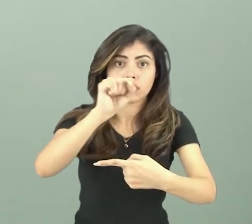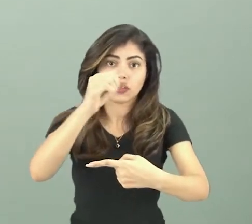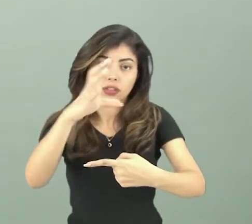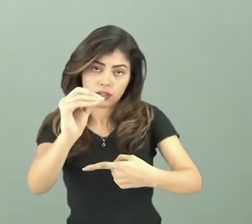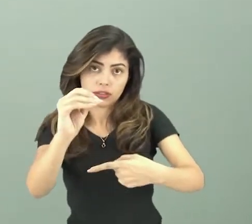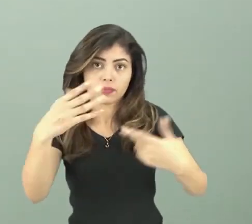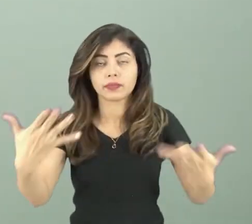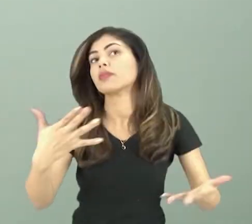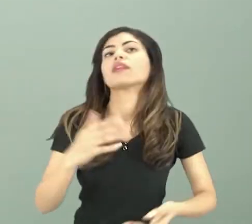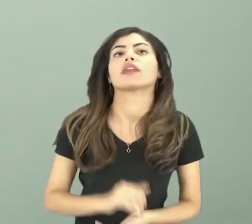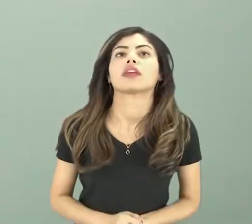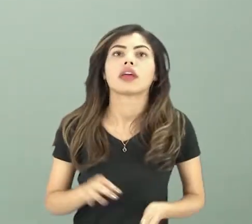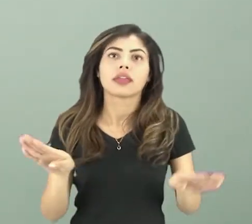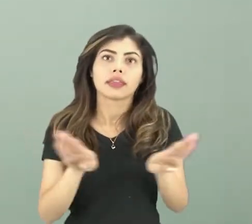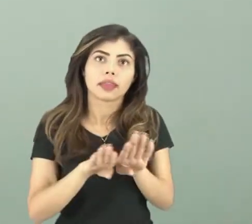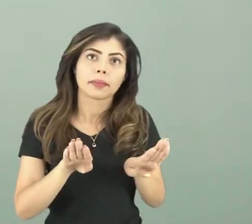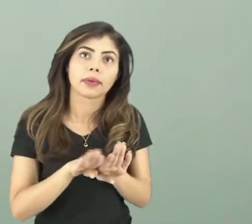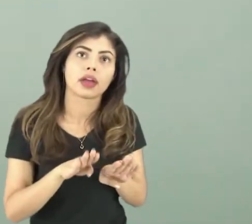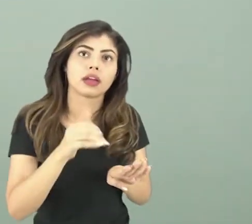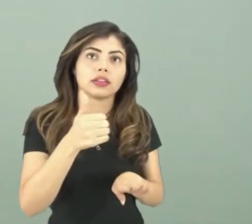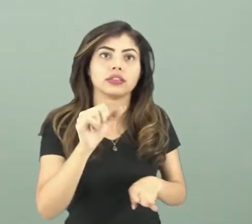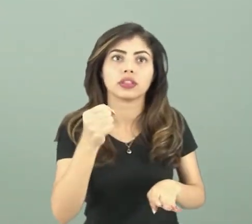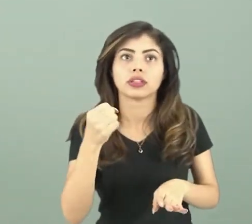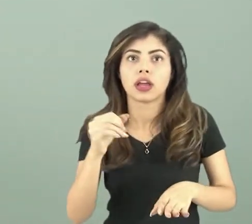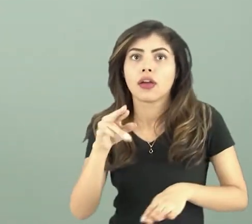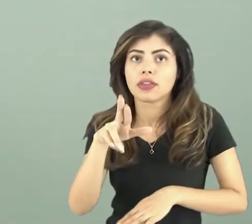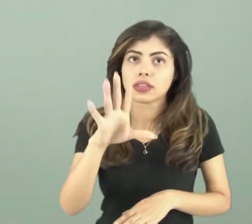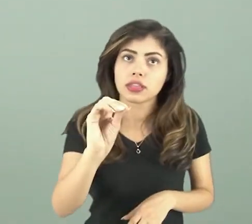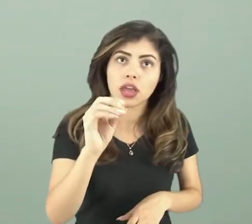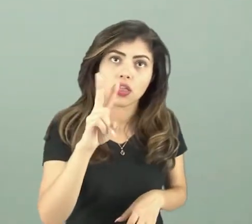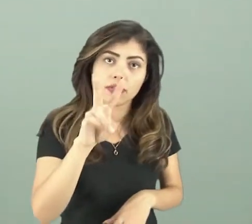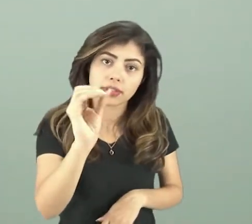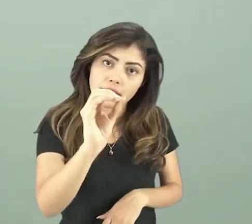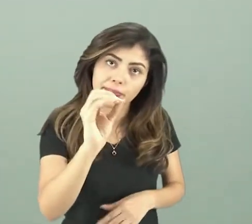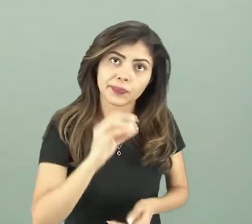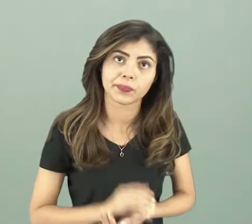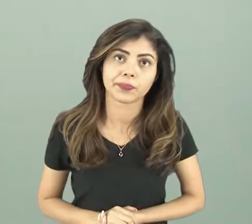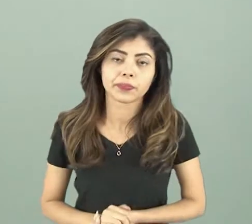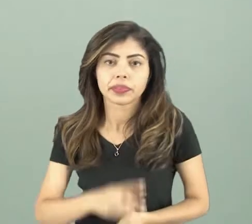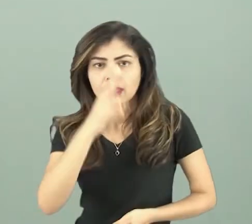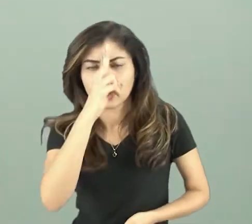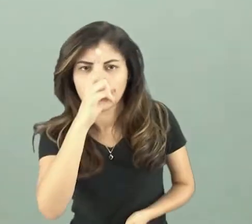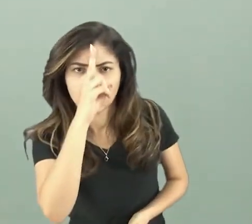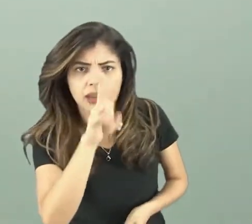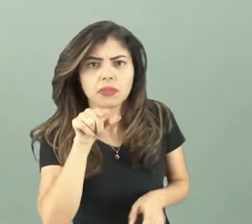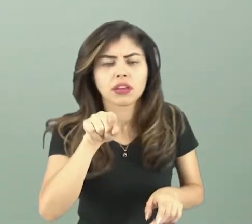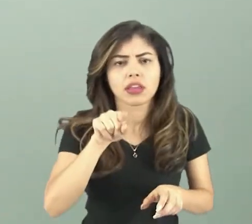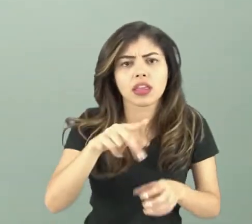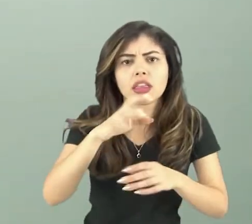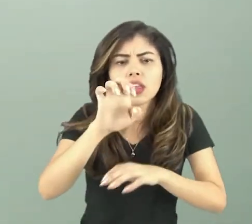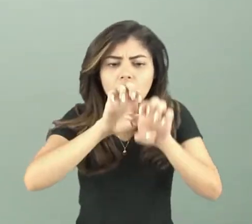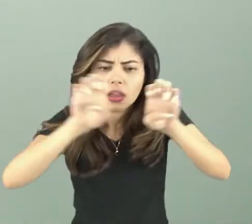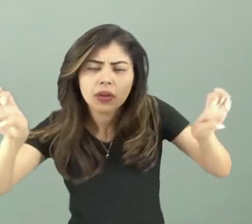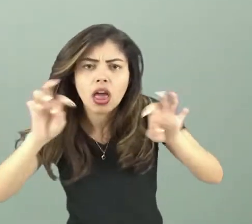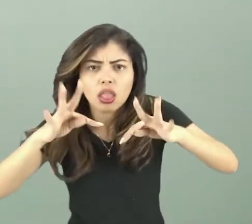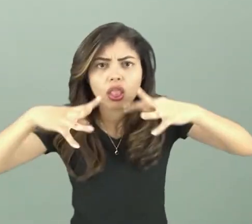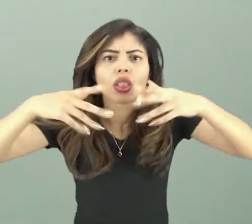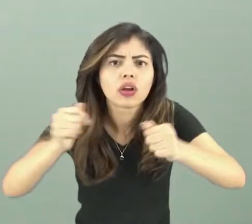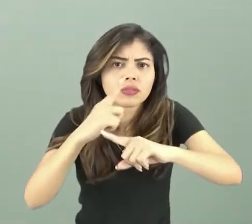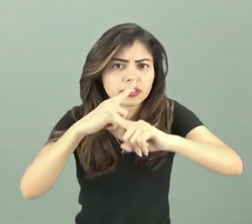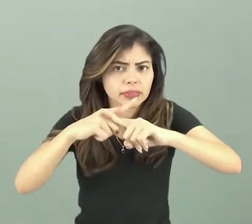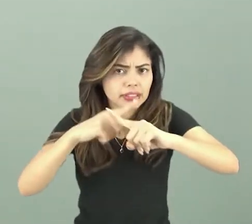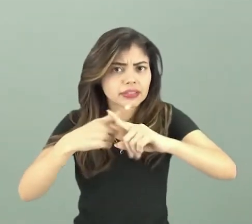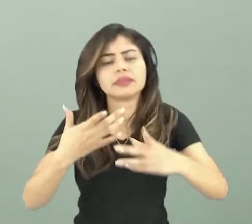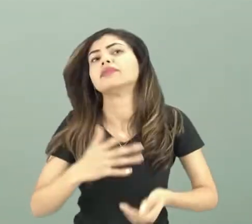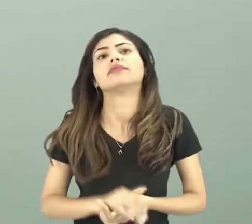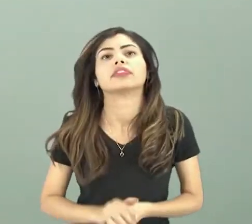graus. Também um ângulo de 180 graus, o seno dele vai ser zero. Lembra que na equação todas as grandezas estão